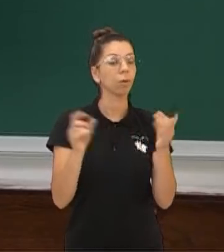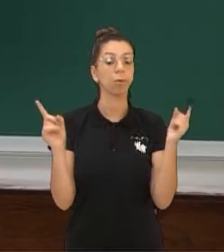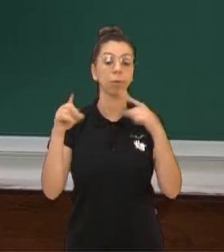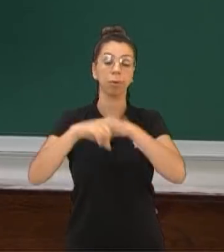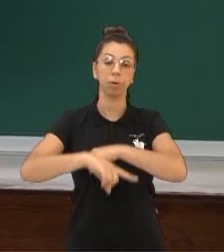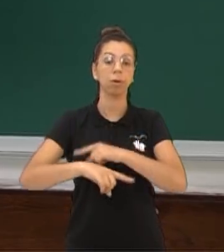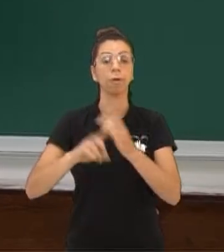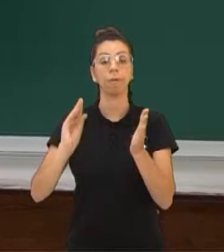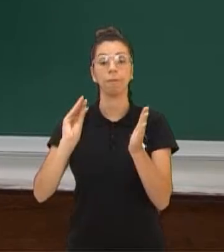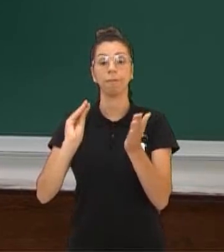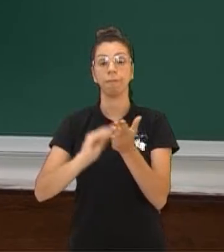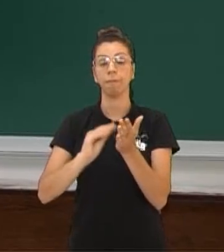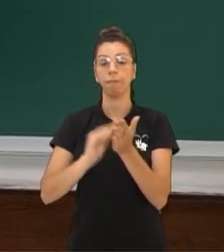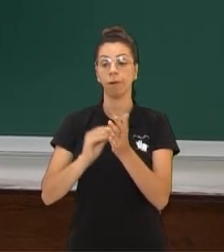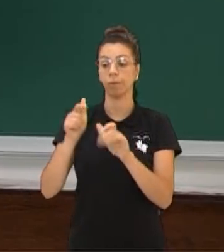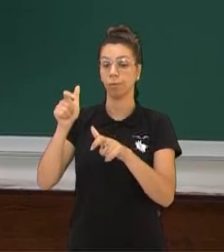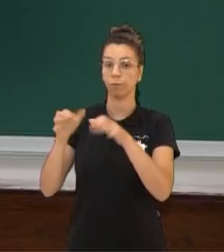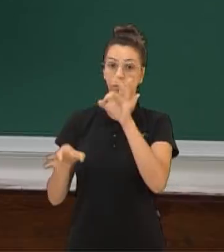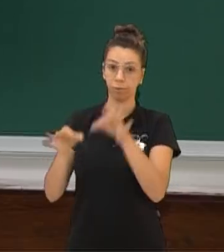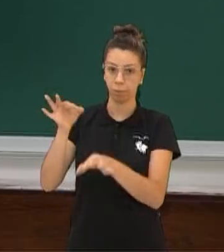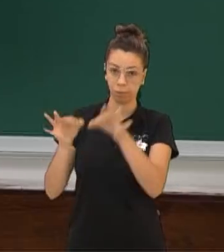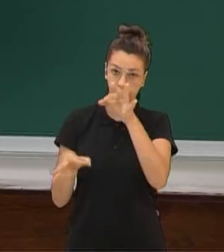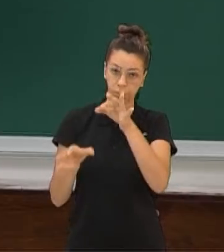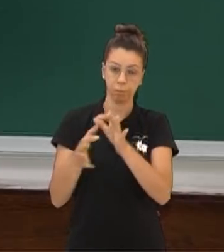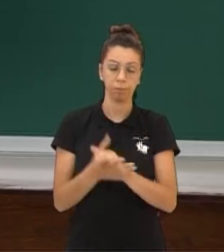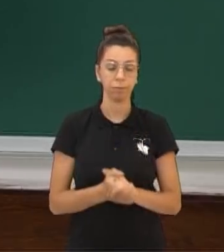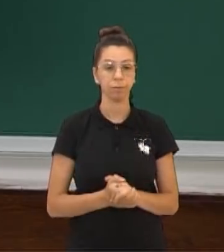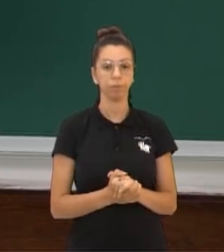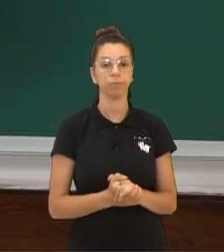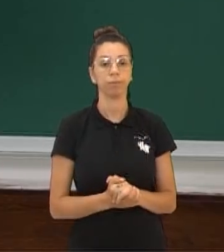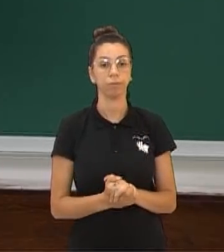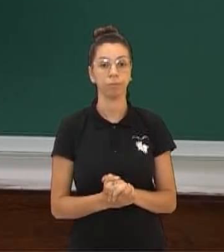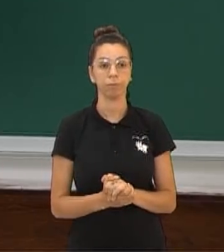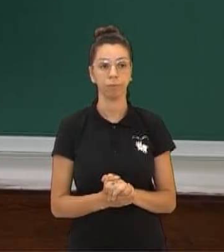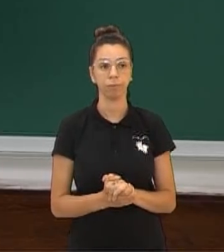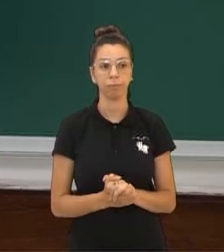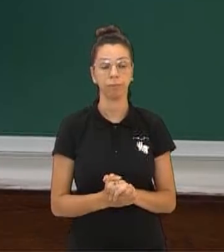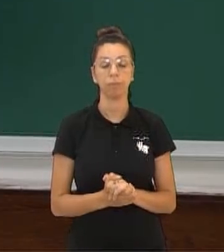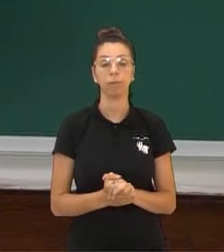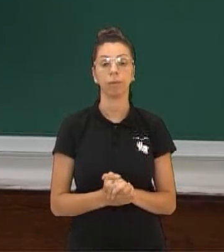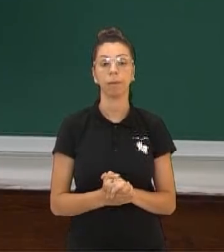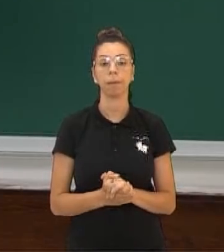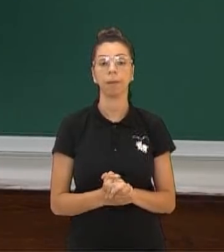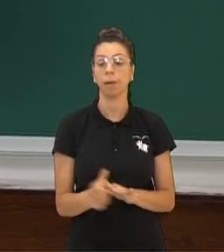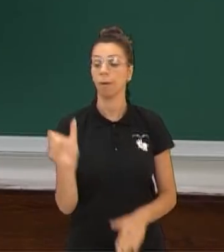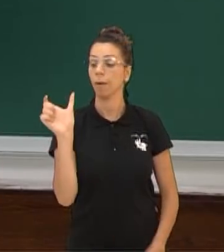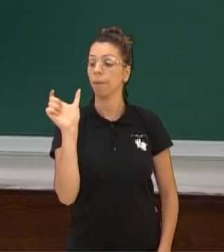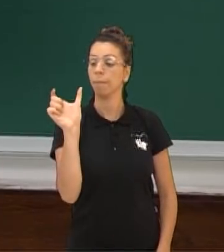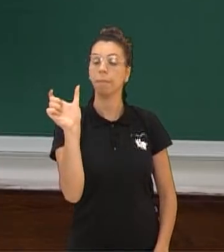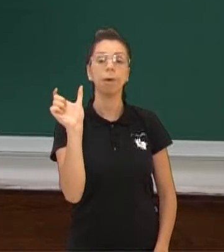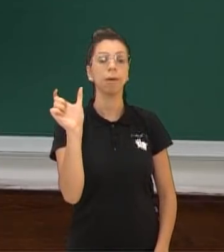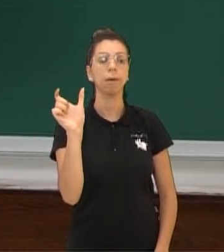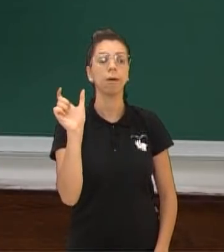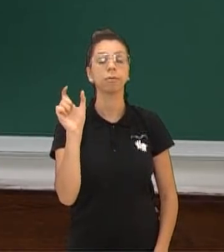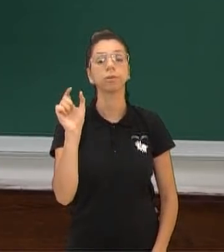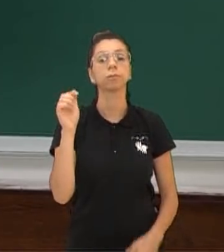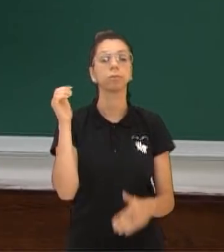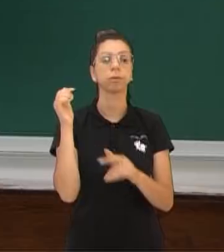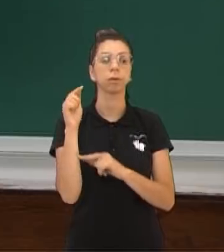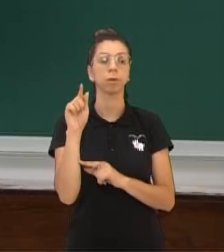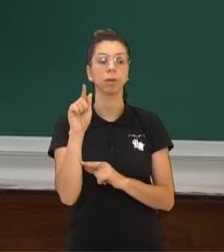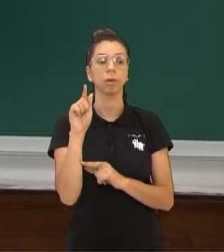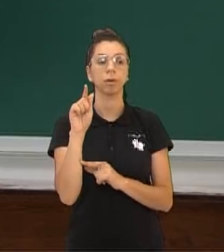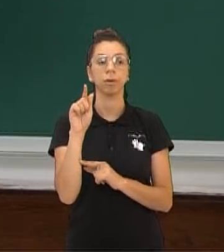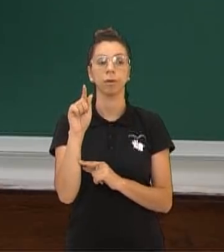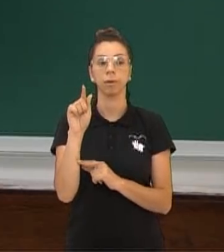contrário, injusto. Disagree, a palavrinha agree significa concordar. Quando eu coloco o prefixo dis